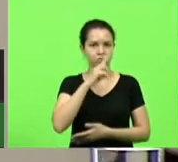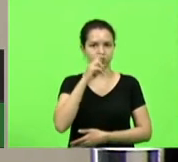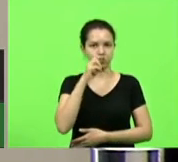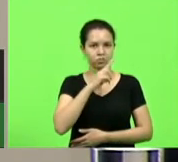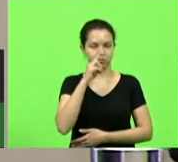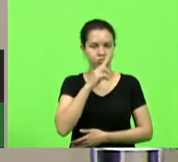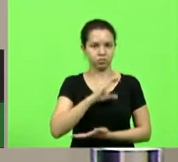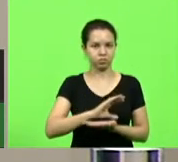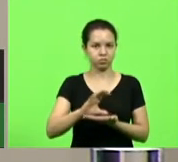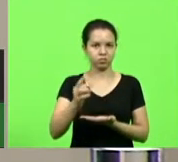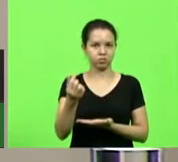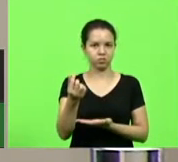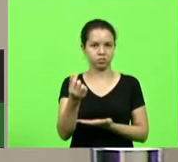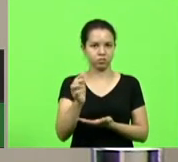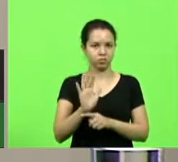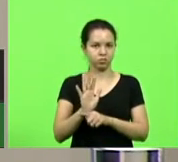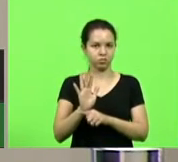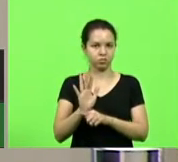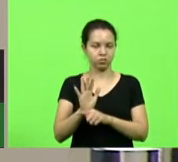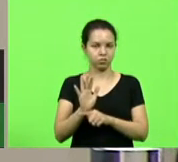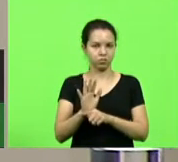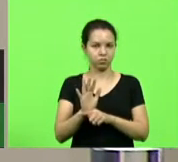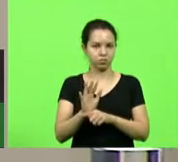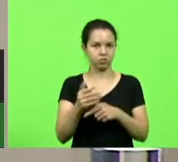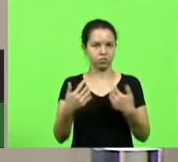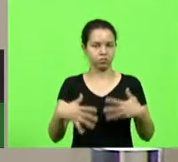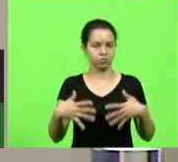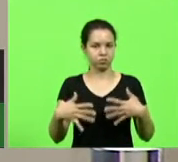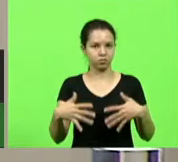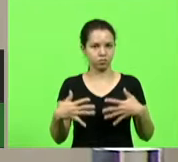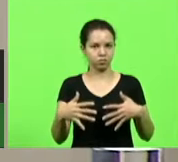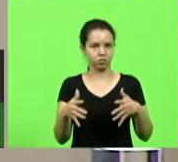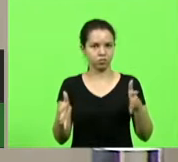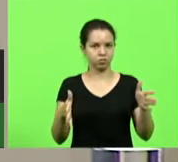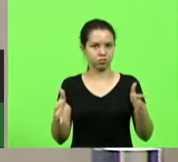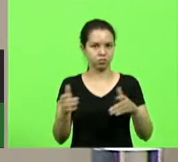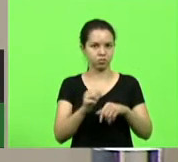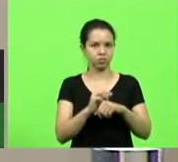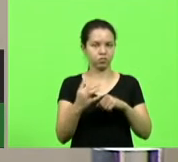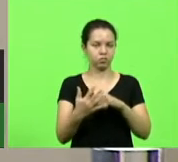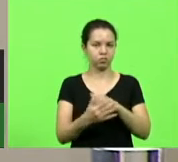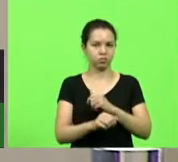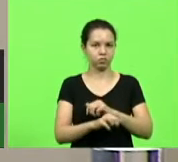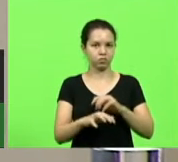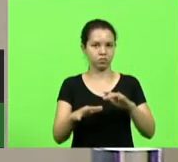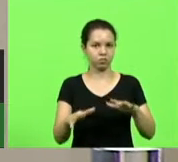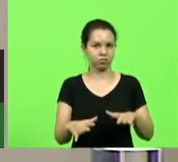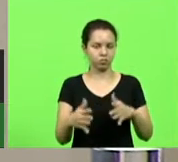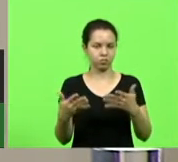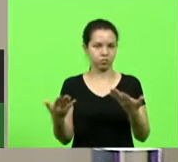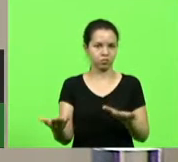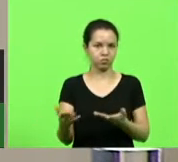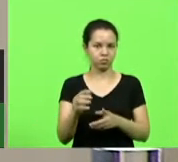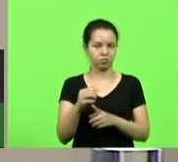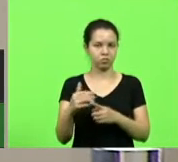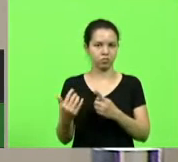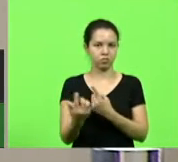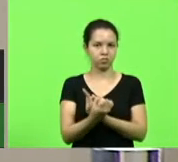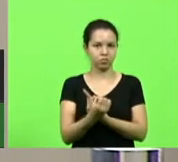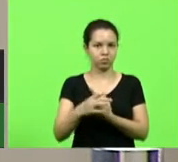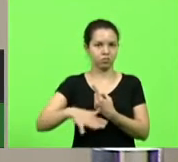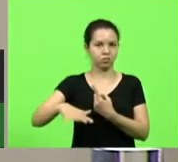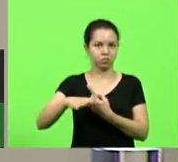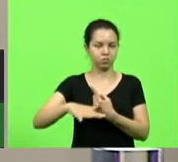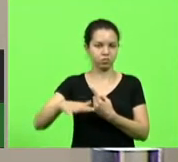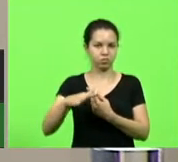para enfrentamento das consequências econômicas e vulnerabilidades sociais advindas da emergência de saúde pública de